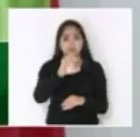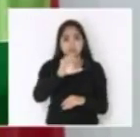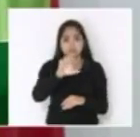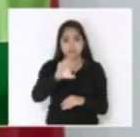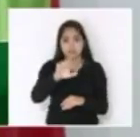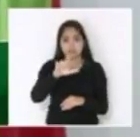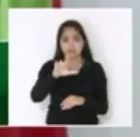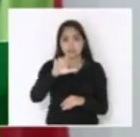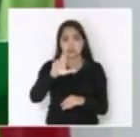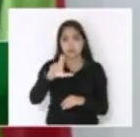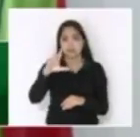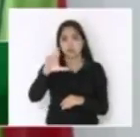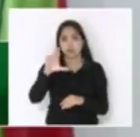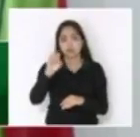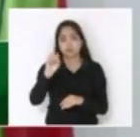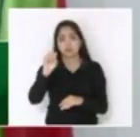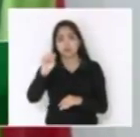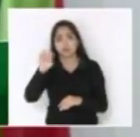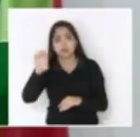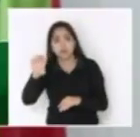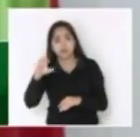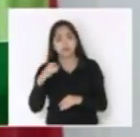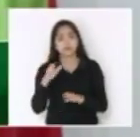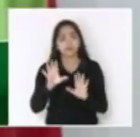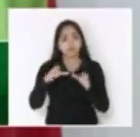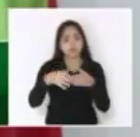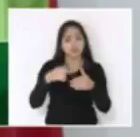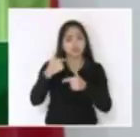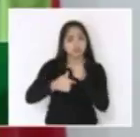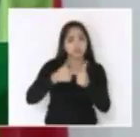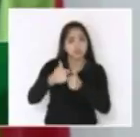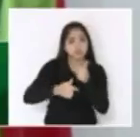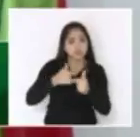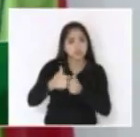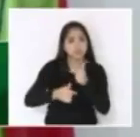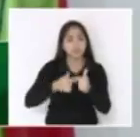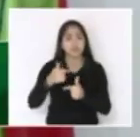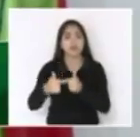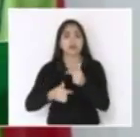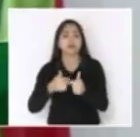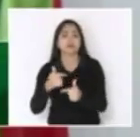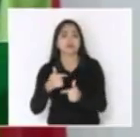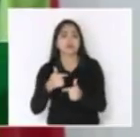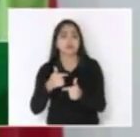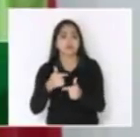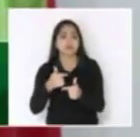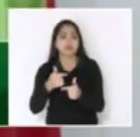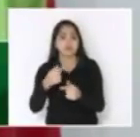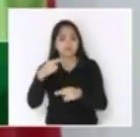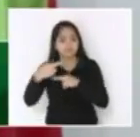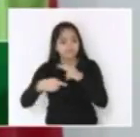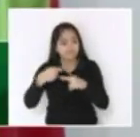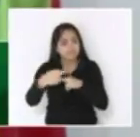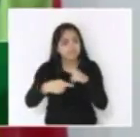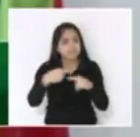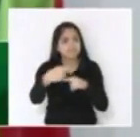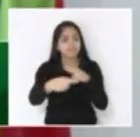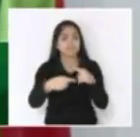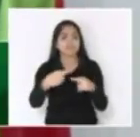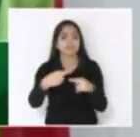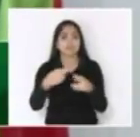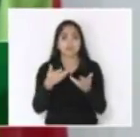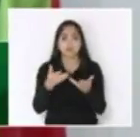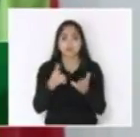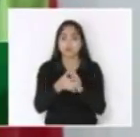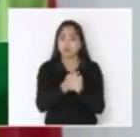Catarina que fazem esse trabalho, né, e que estimula esse trabalho na questão da reciclagem. Então, eu quero